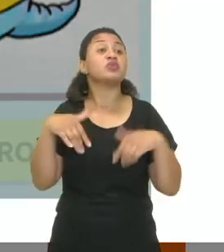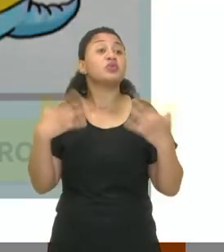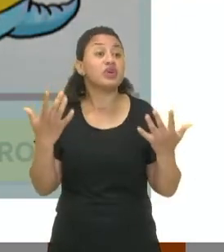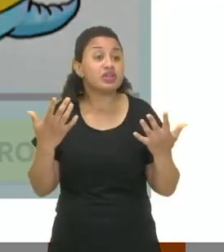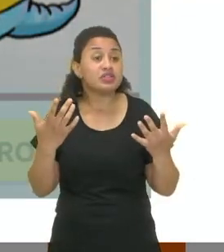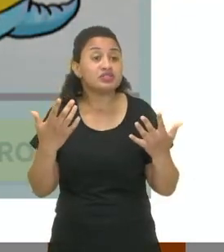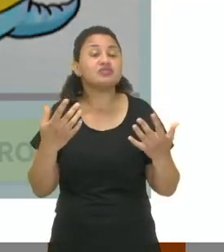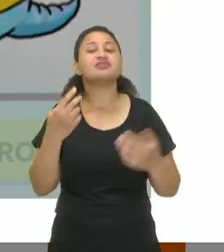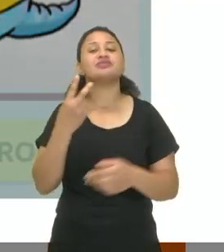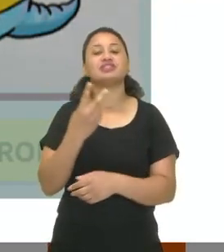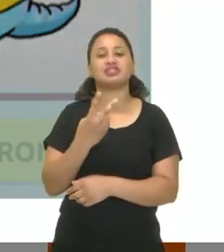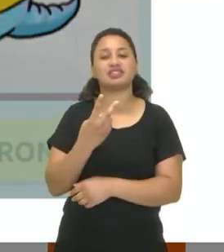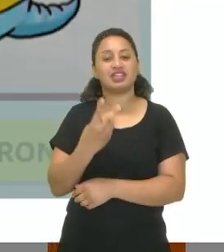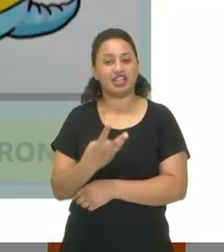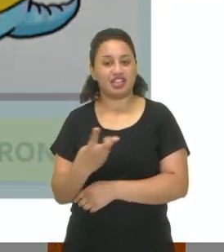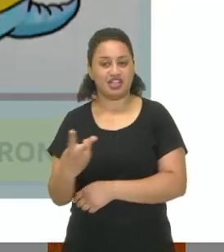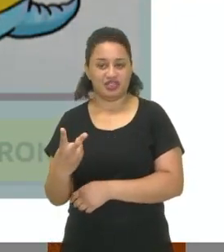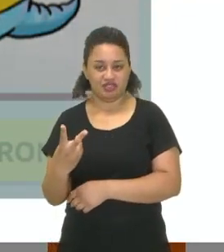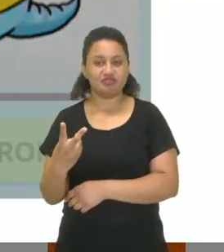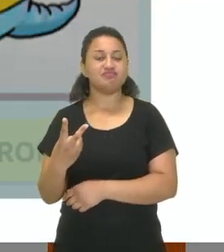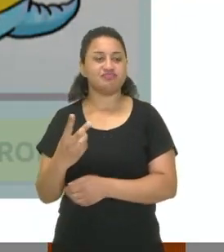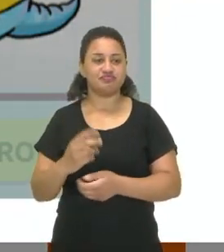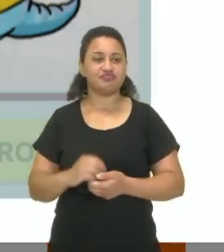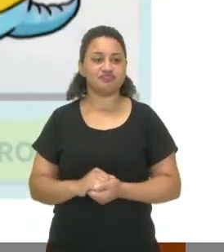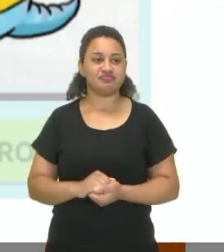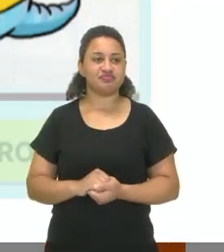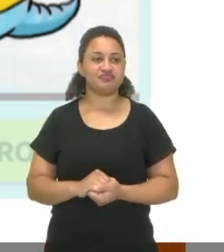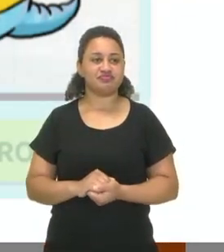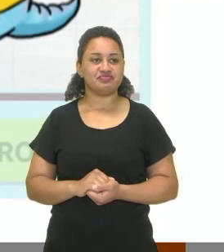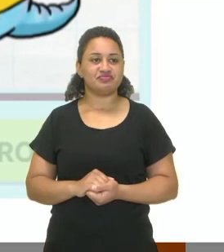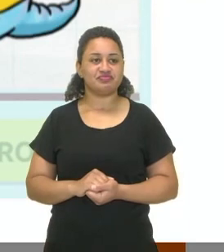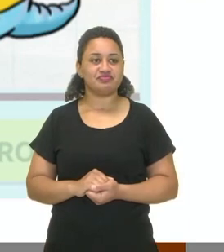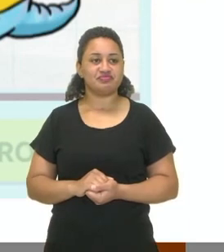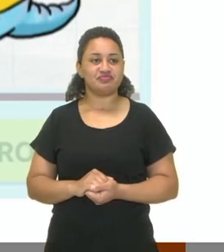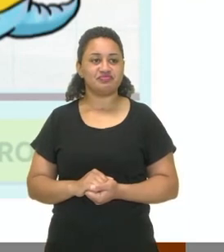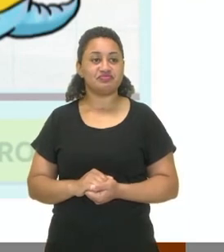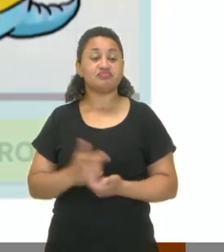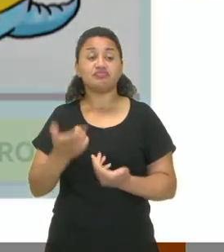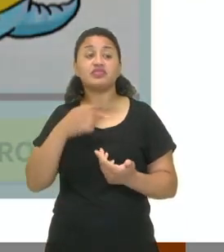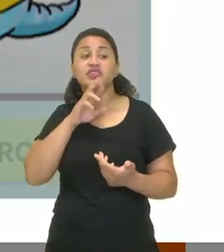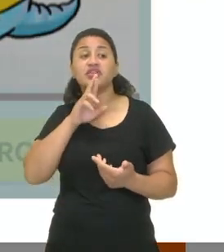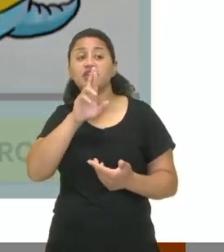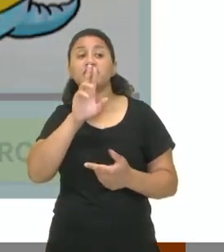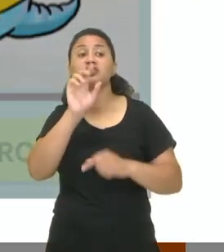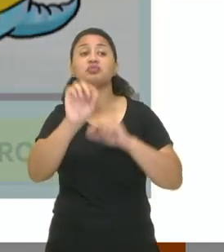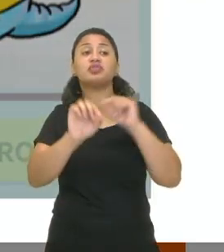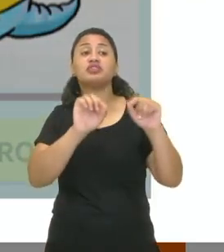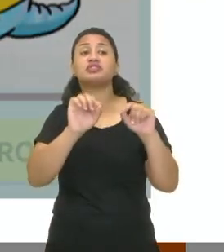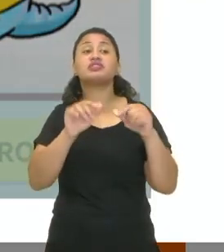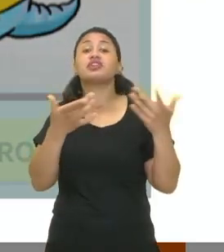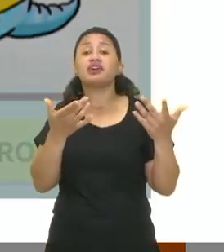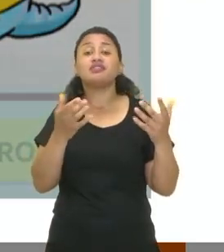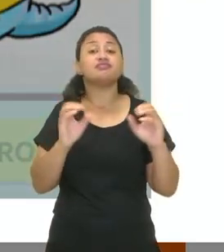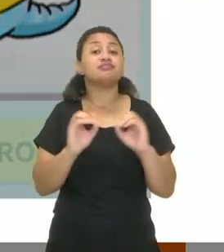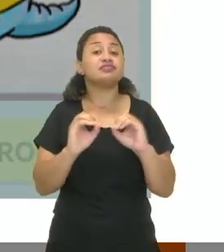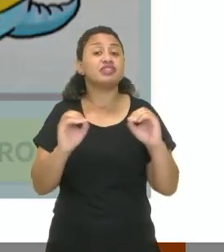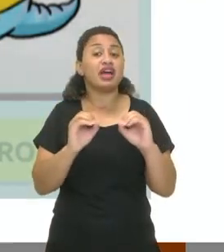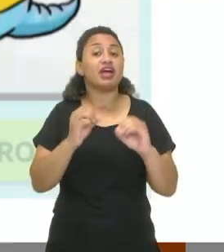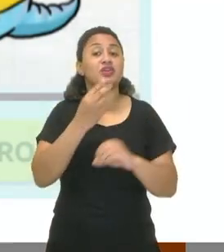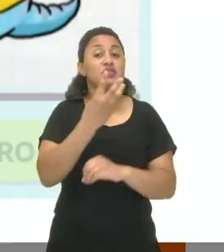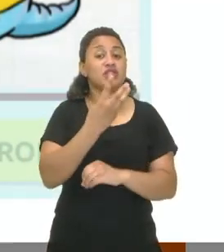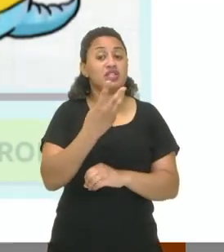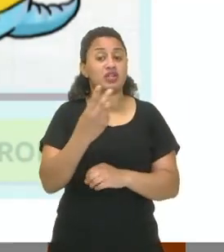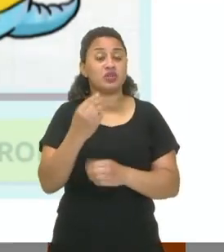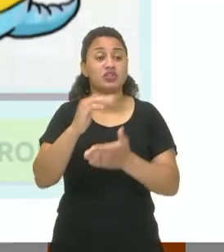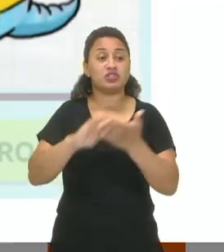ó? 32, né? Olha lá, colocandinho ali, e a gente tem o resto que é zero, né?